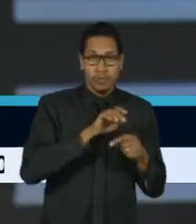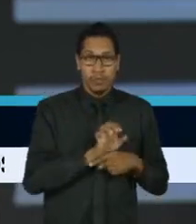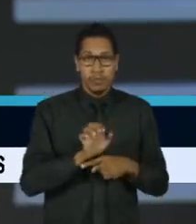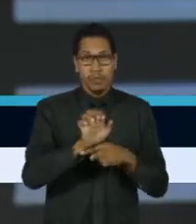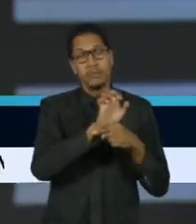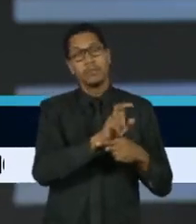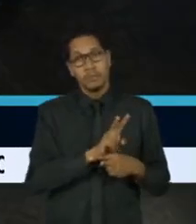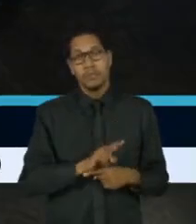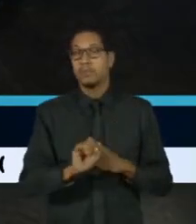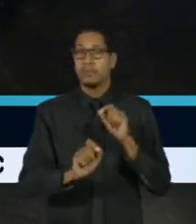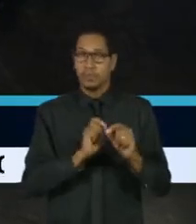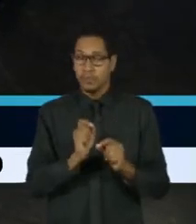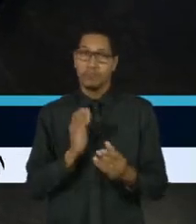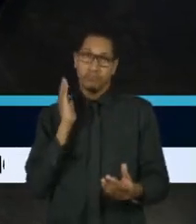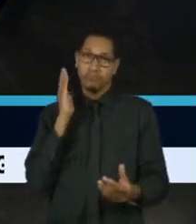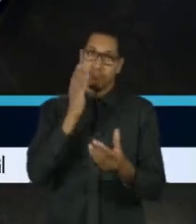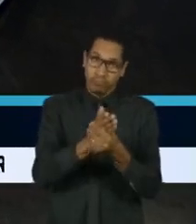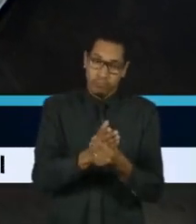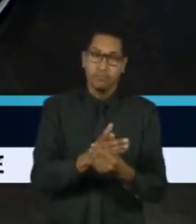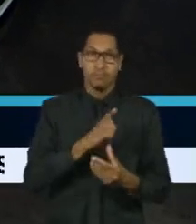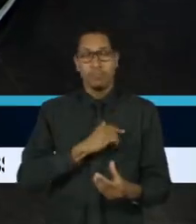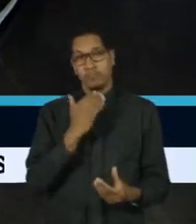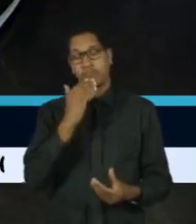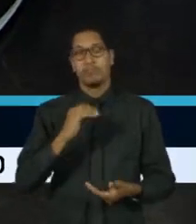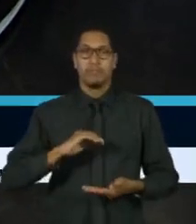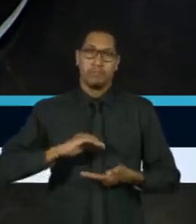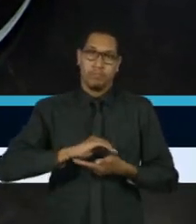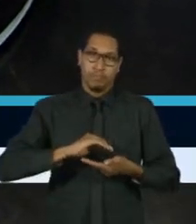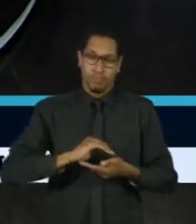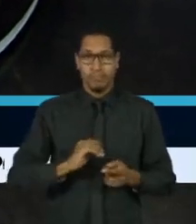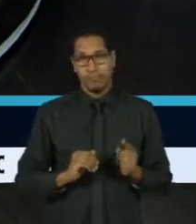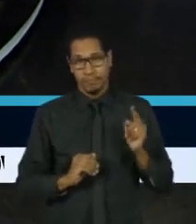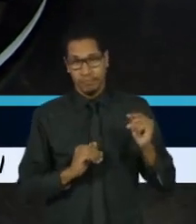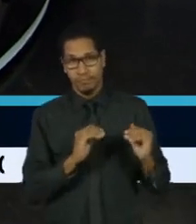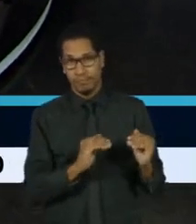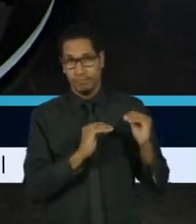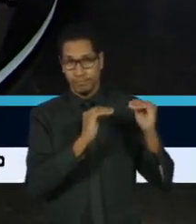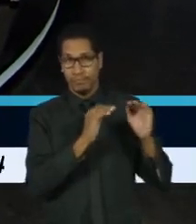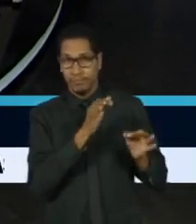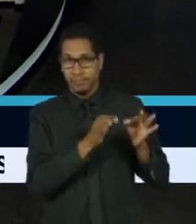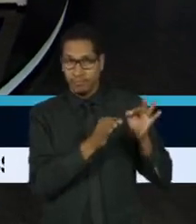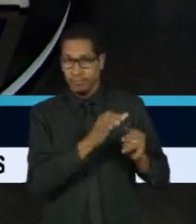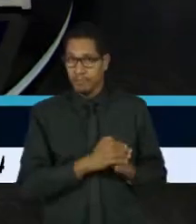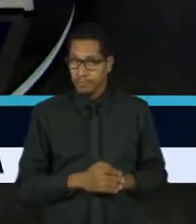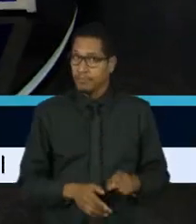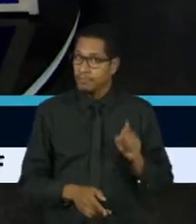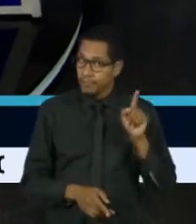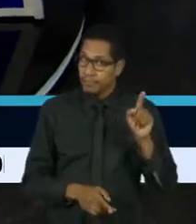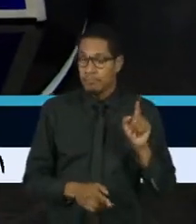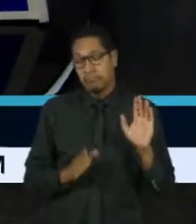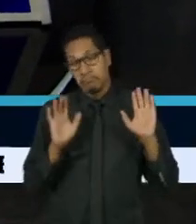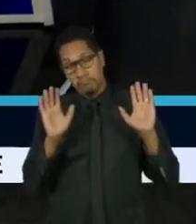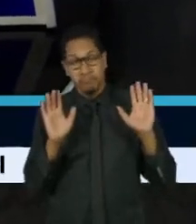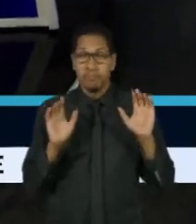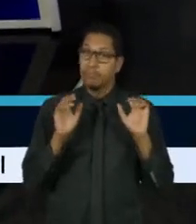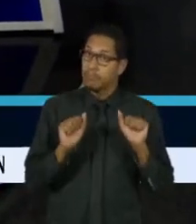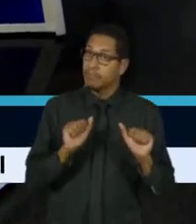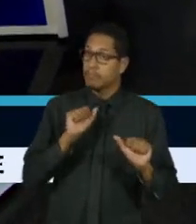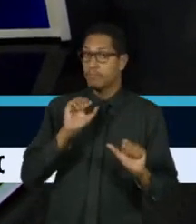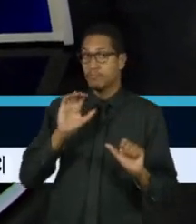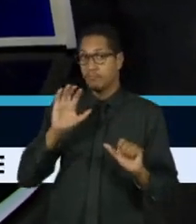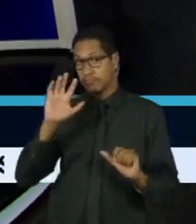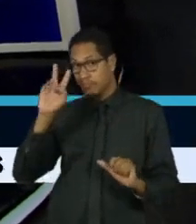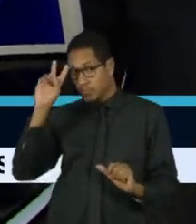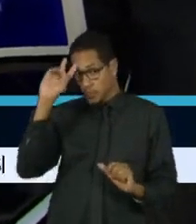né, junto ao Supremo Tribunal Federal. E no Supremo, todo mundo sabe que quando vai para lá, tudo pode acontecer. Como estamos vendo